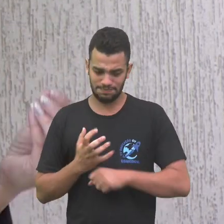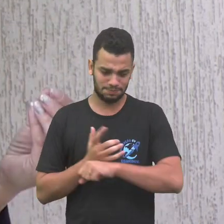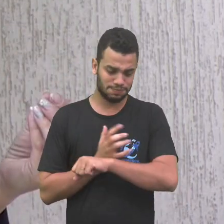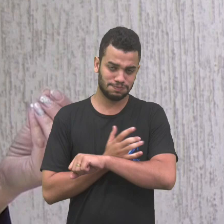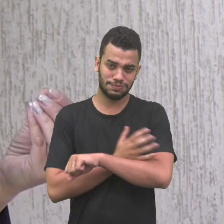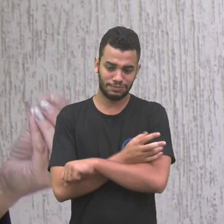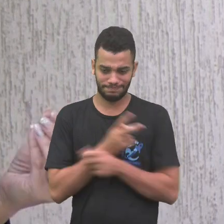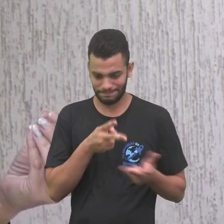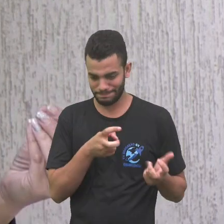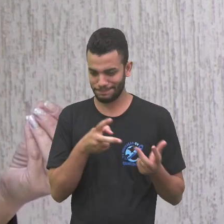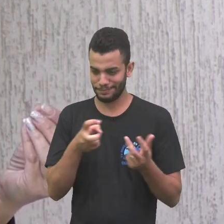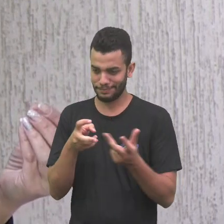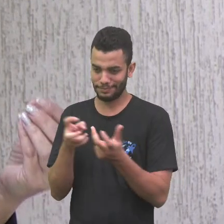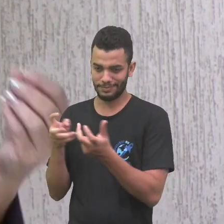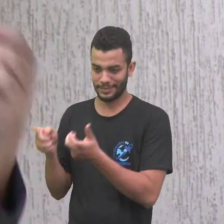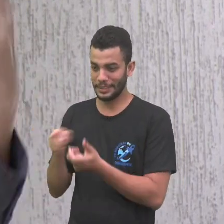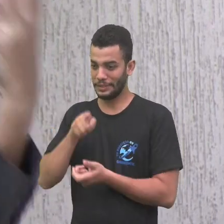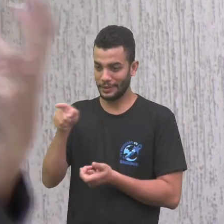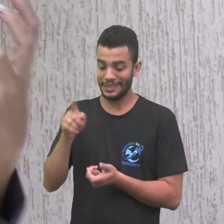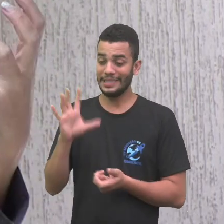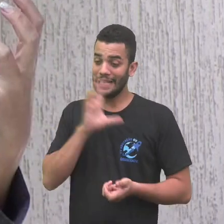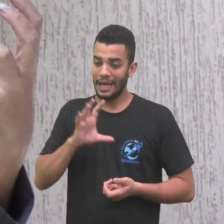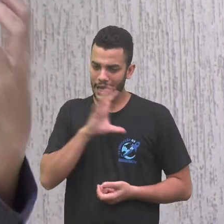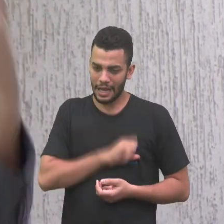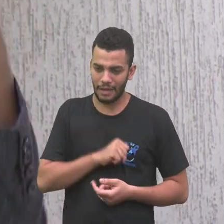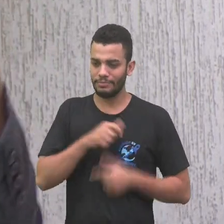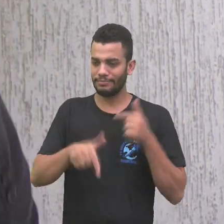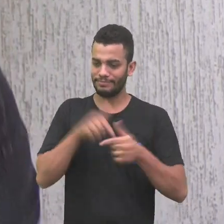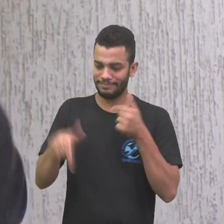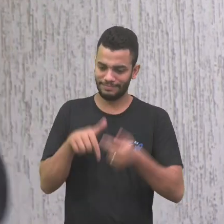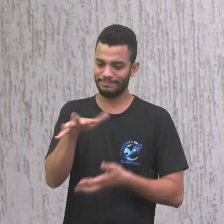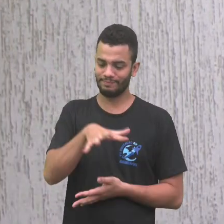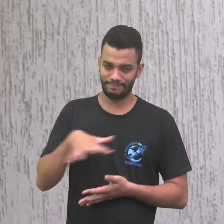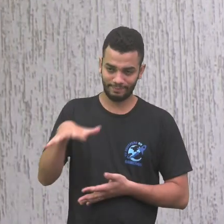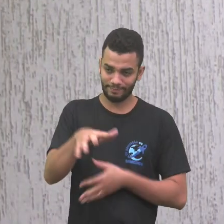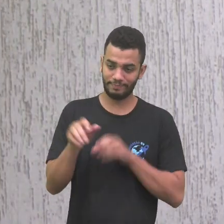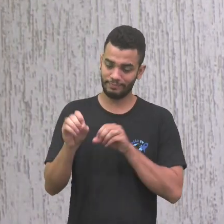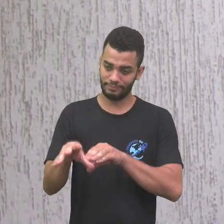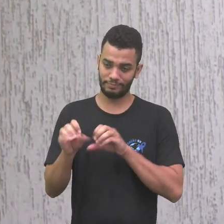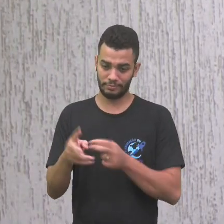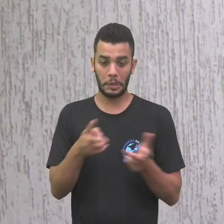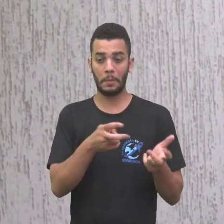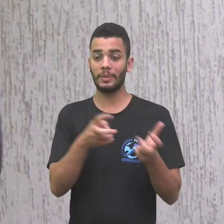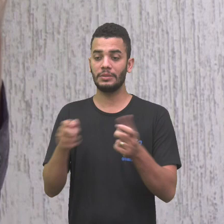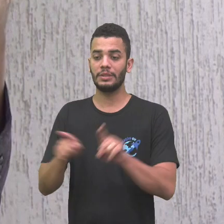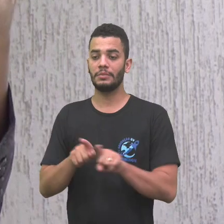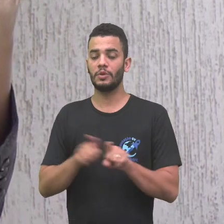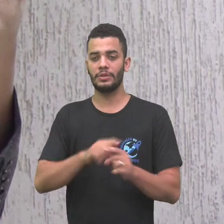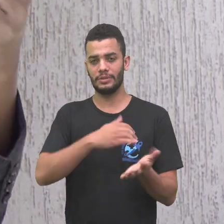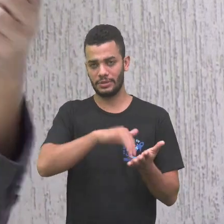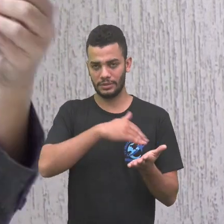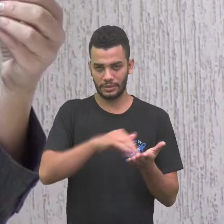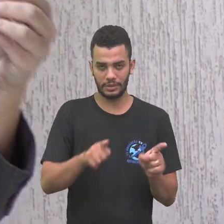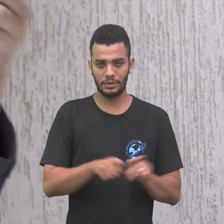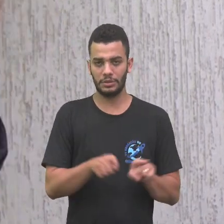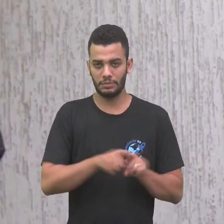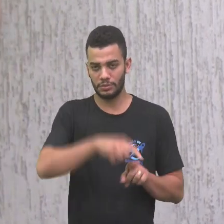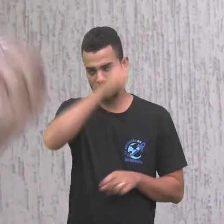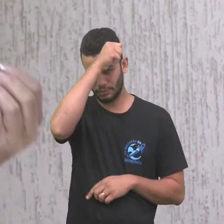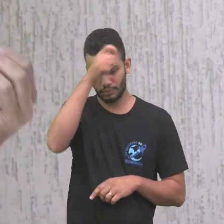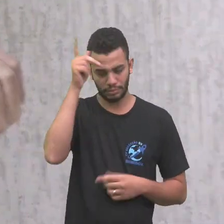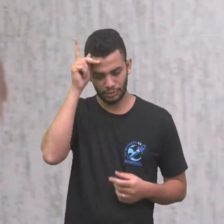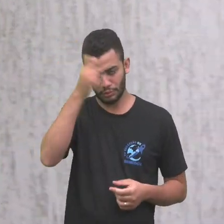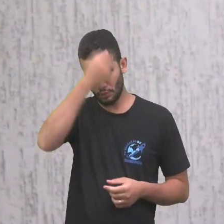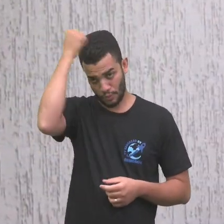apaixonada pela educação e vocês abraçam a causa, né? O prefeito e o secretário possibilitam isso para vocês. Vocês têm um time